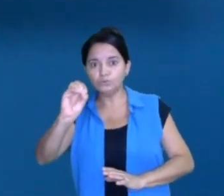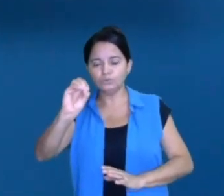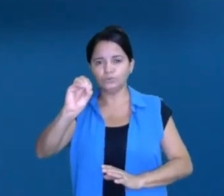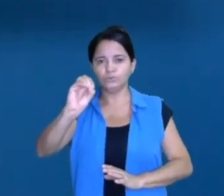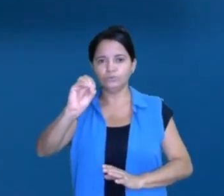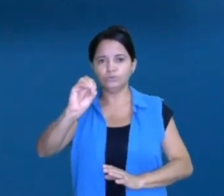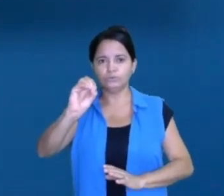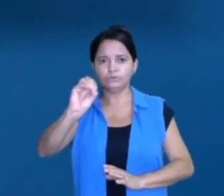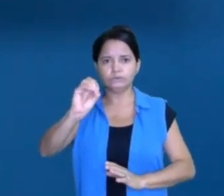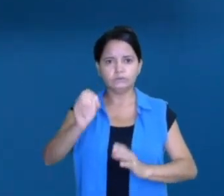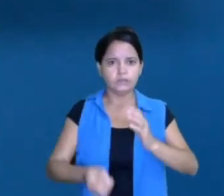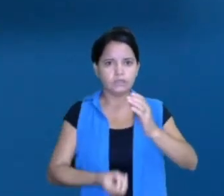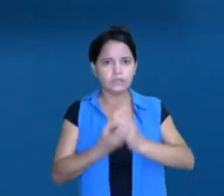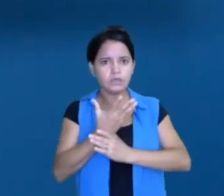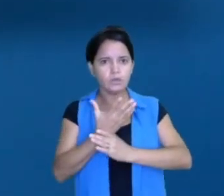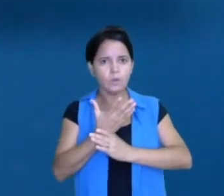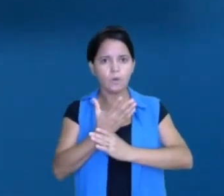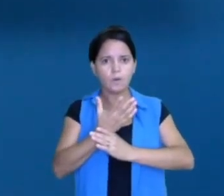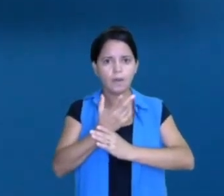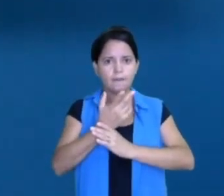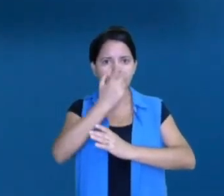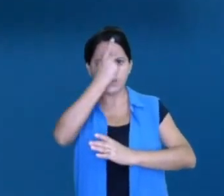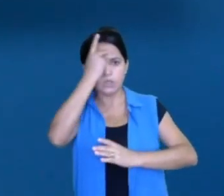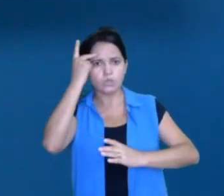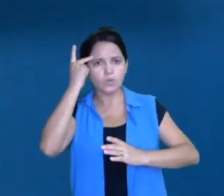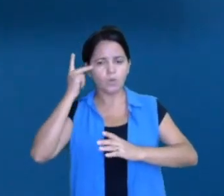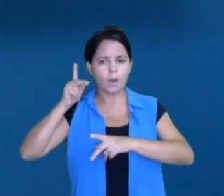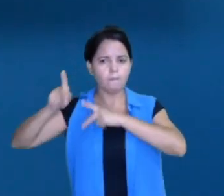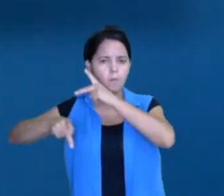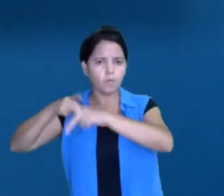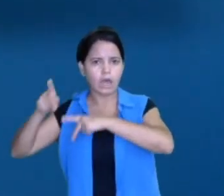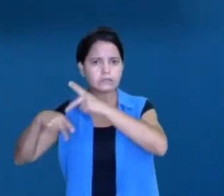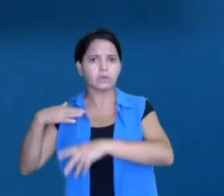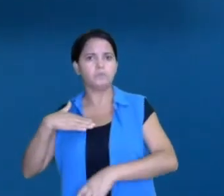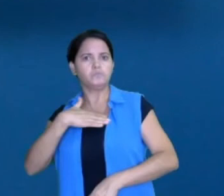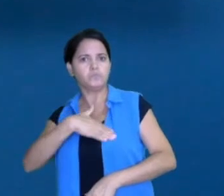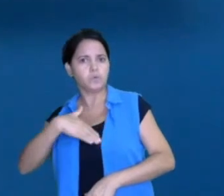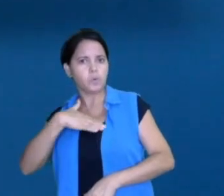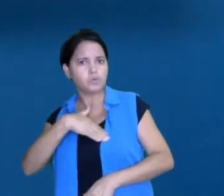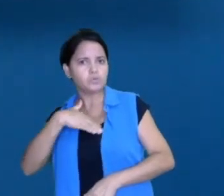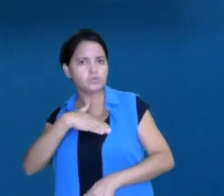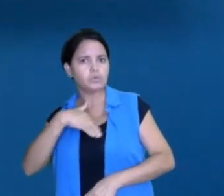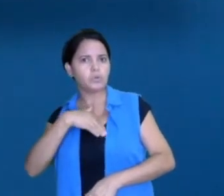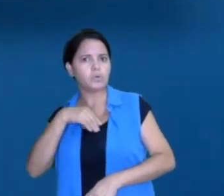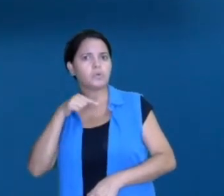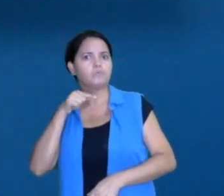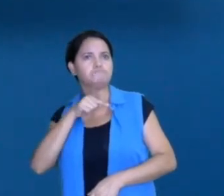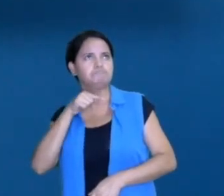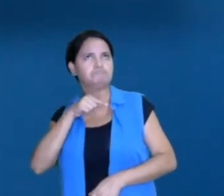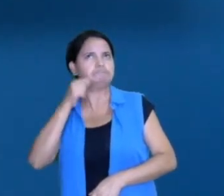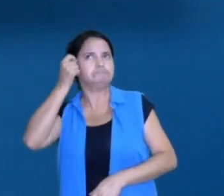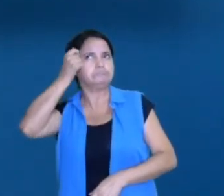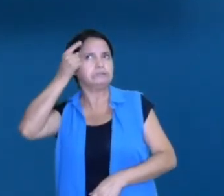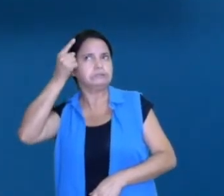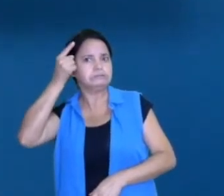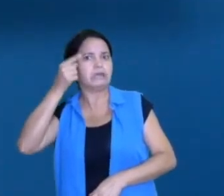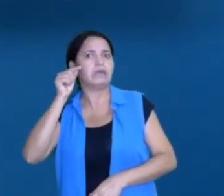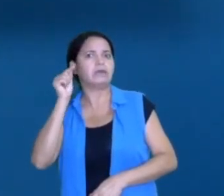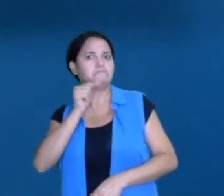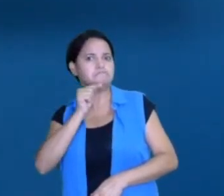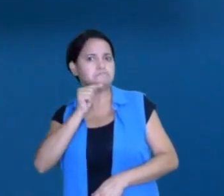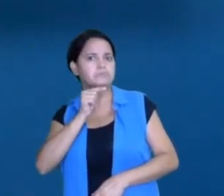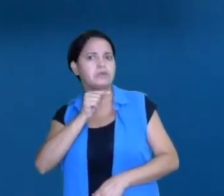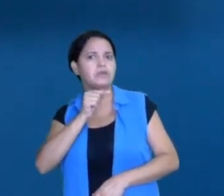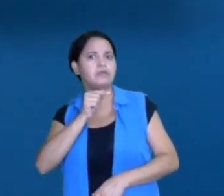vê motivada pelas ideias. Posteriormente, esse partido será dividido entre bolchevique